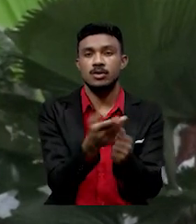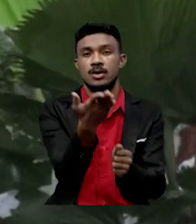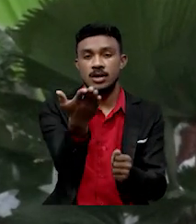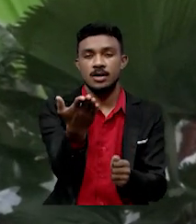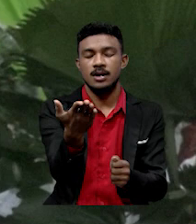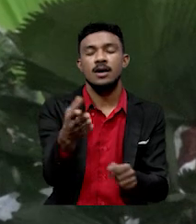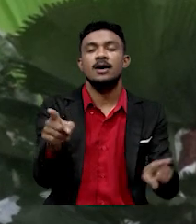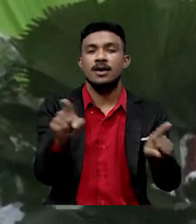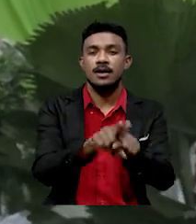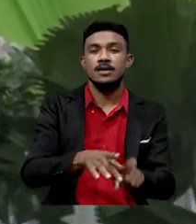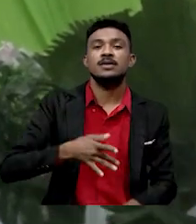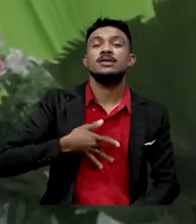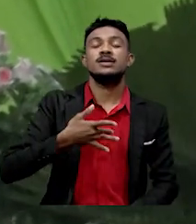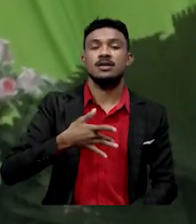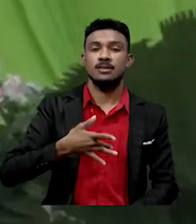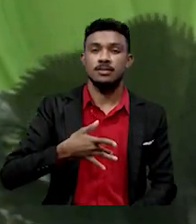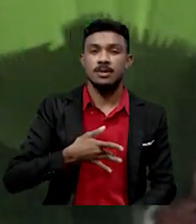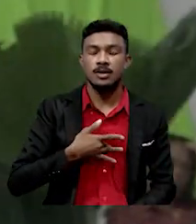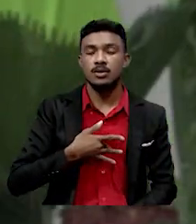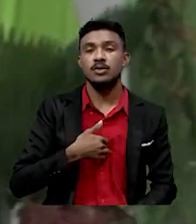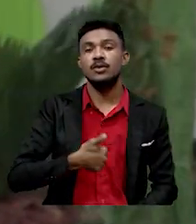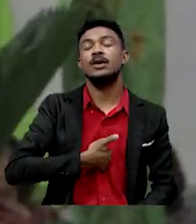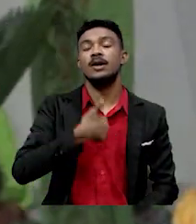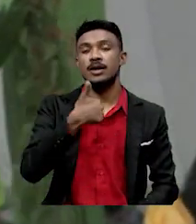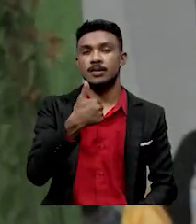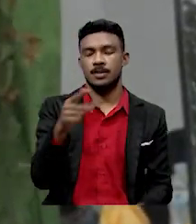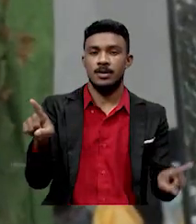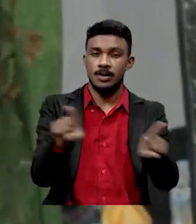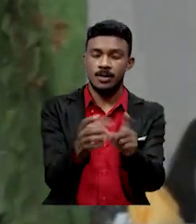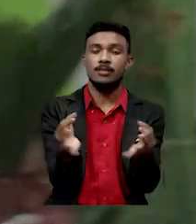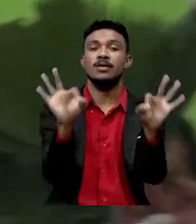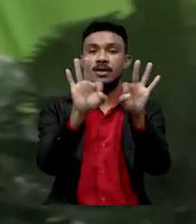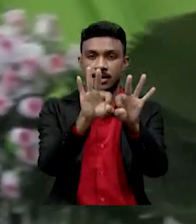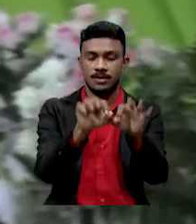Consciência patriótica. E de lembra que importante.